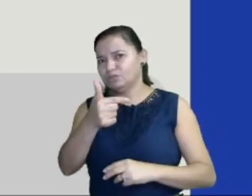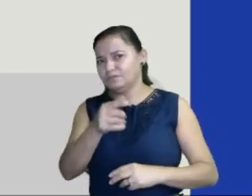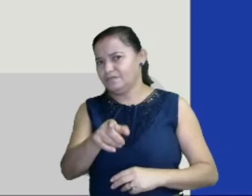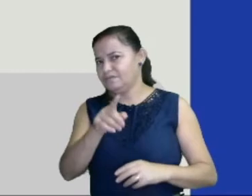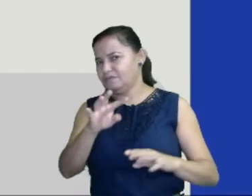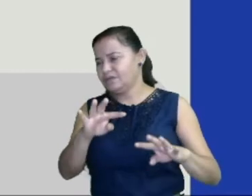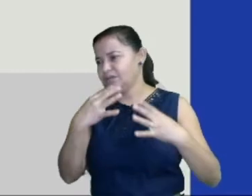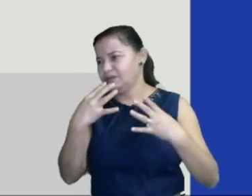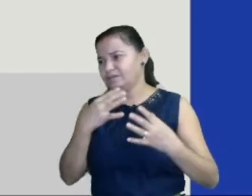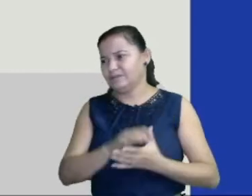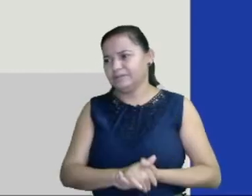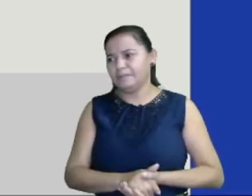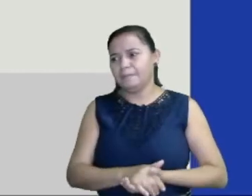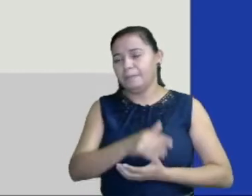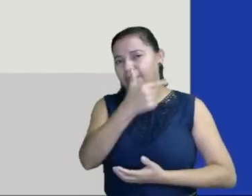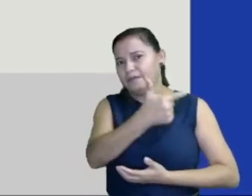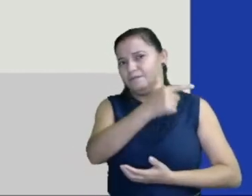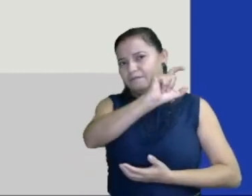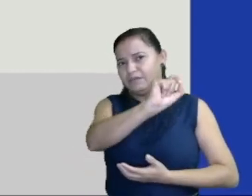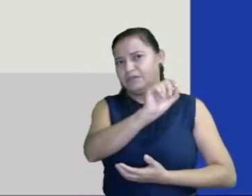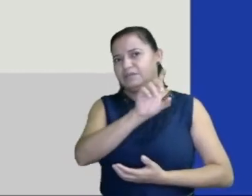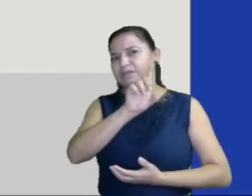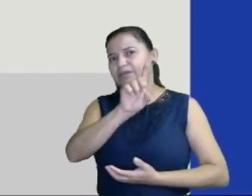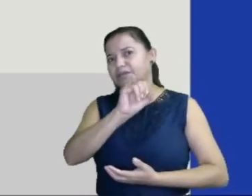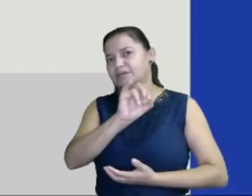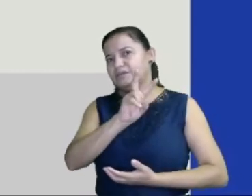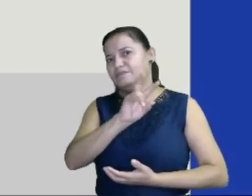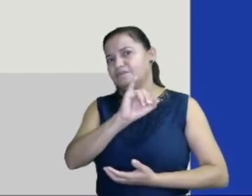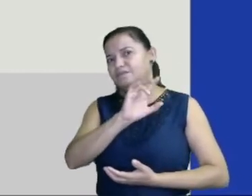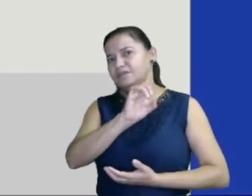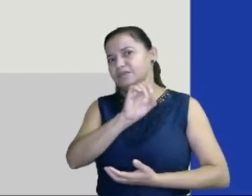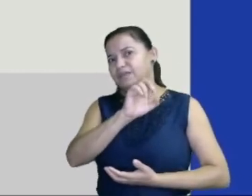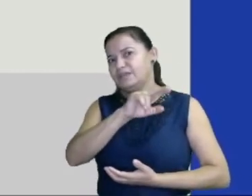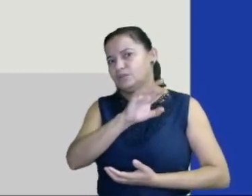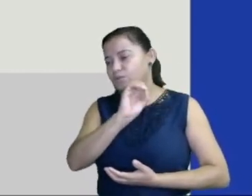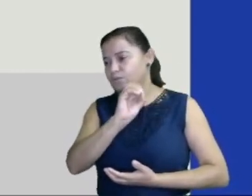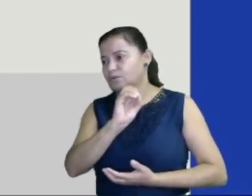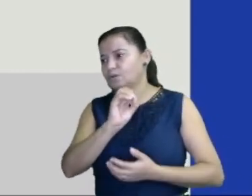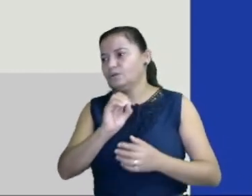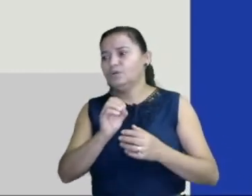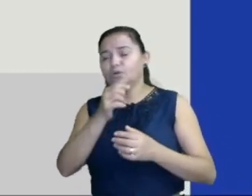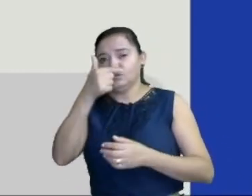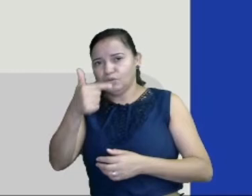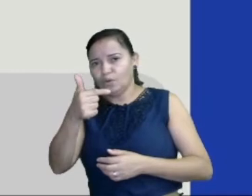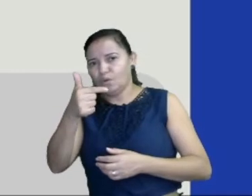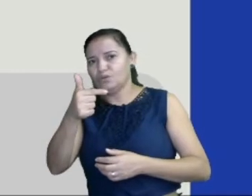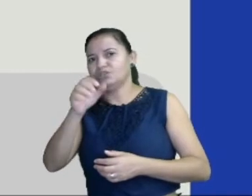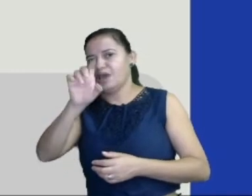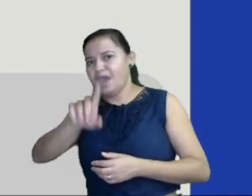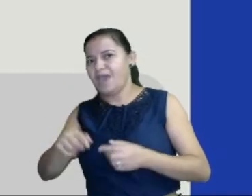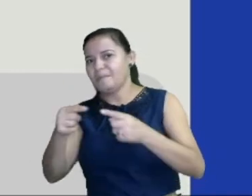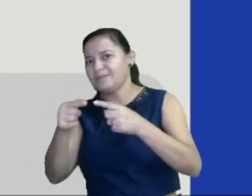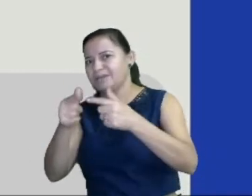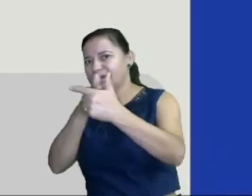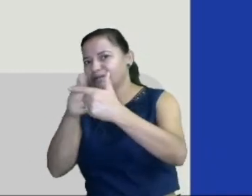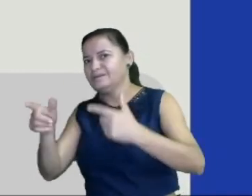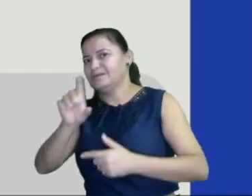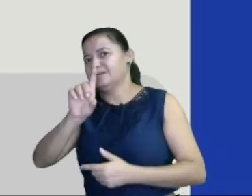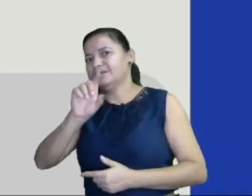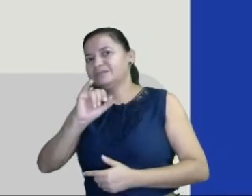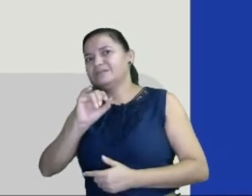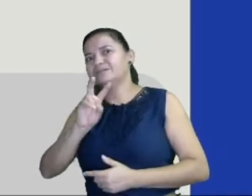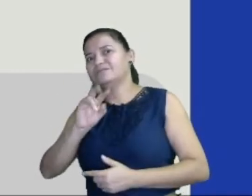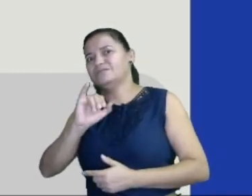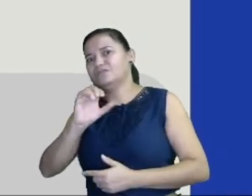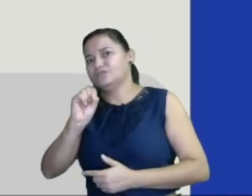se liga 20 é o meu dividendo e dois é o meu divisor Olha que eu mudei lá para aquela segunda operação